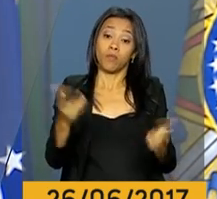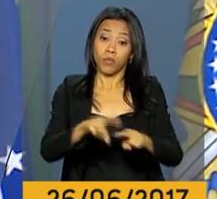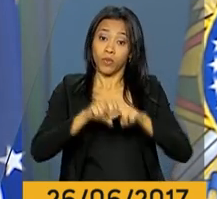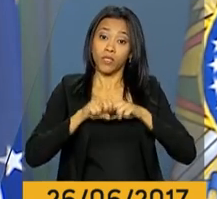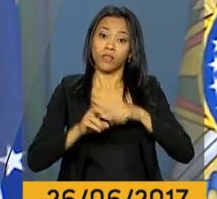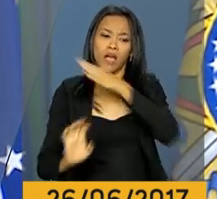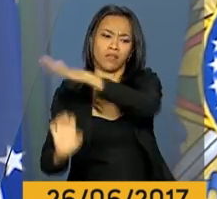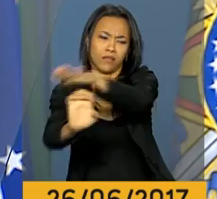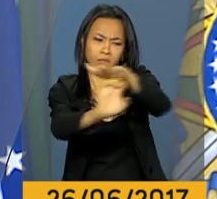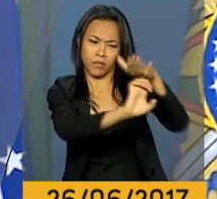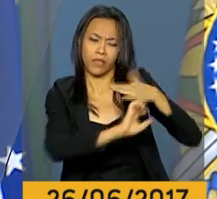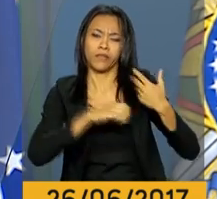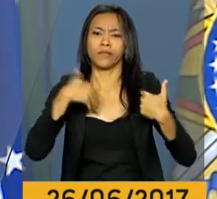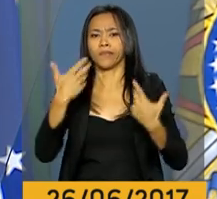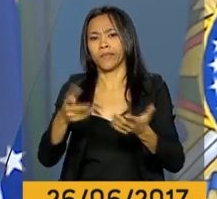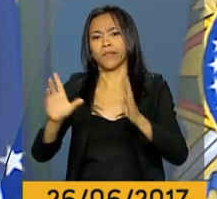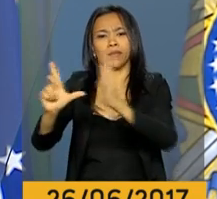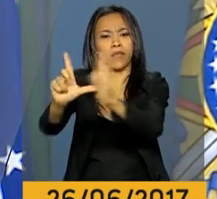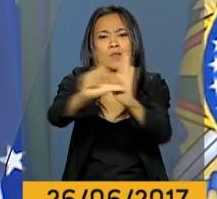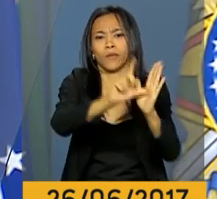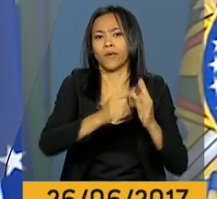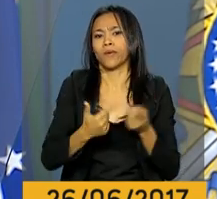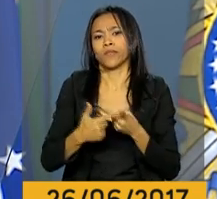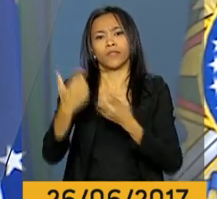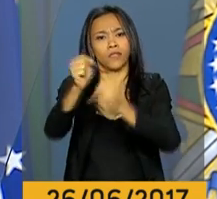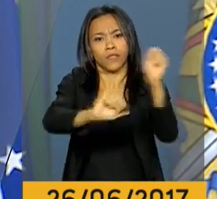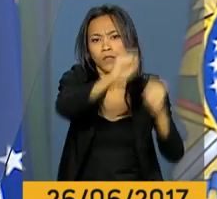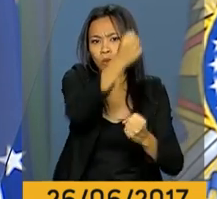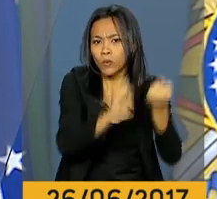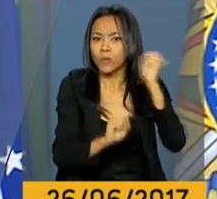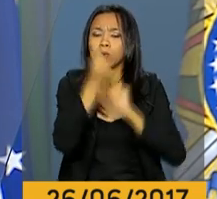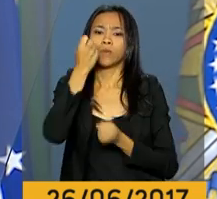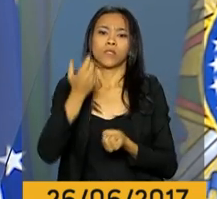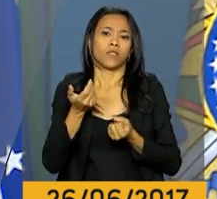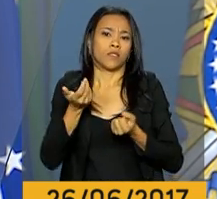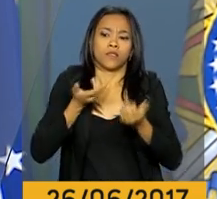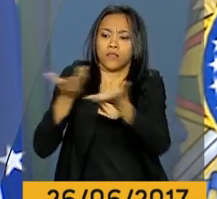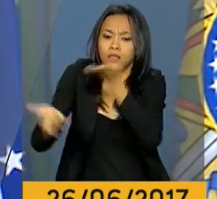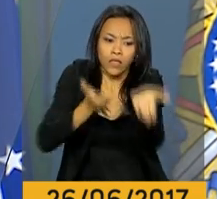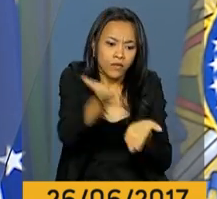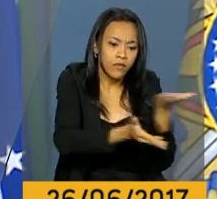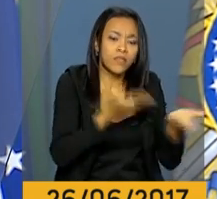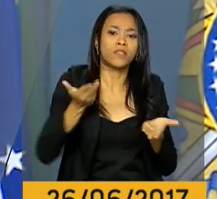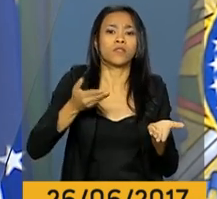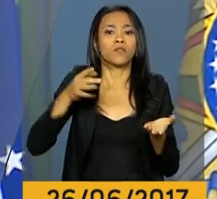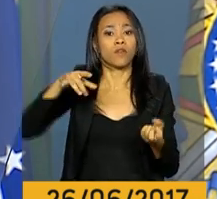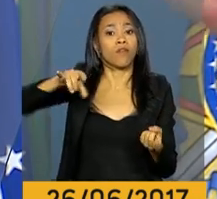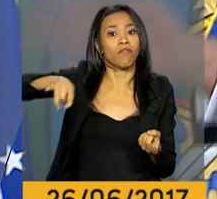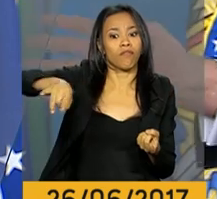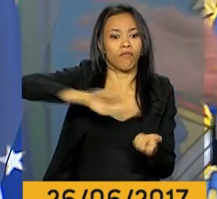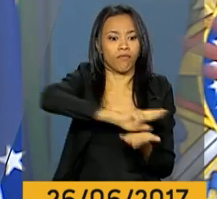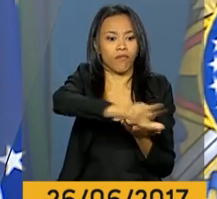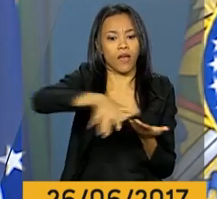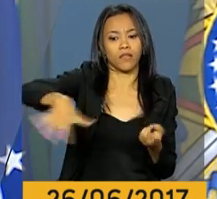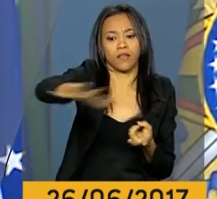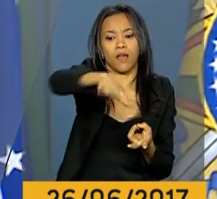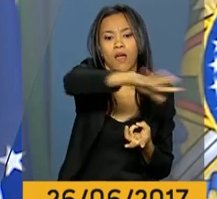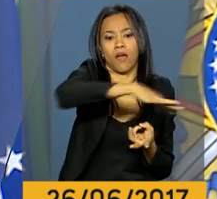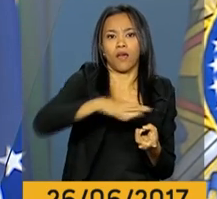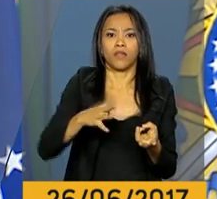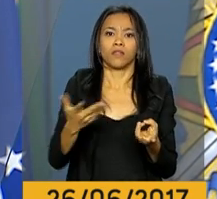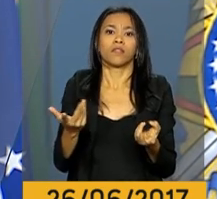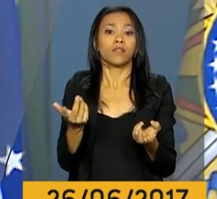país que é o setor do comércio do varejo da indústria dos serviços né é um dos setores produtivos ao lado do outro setor